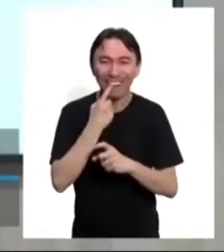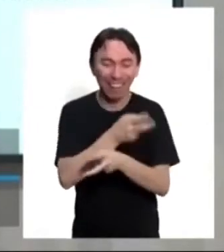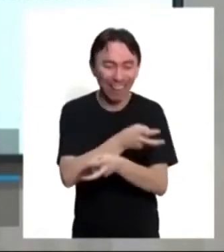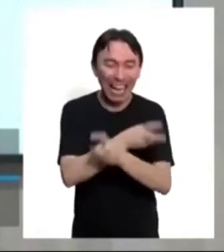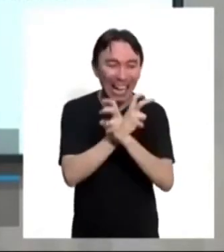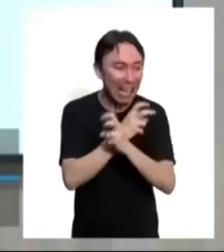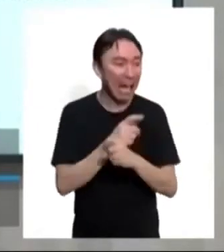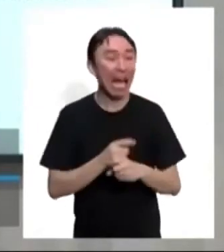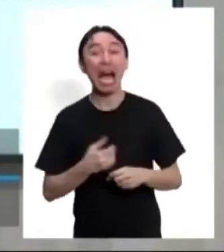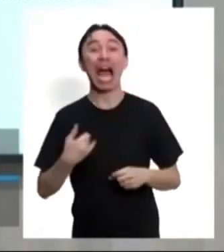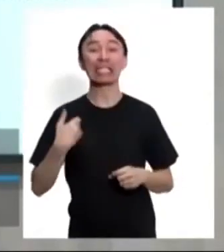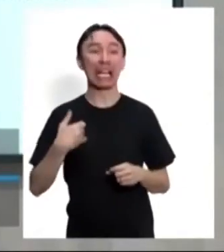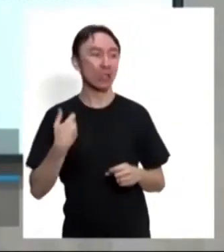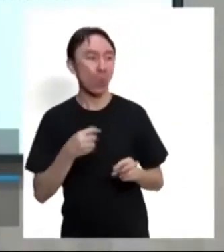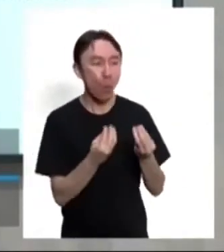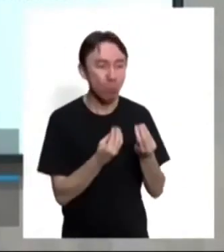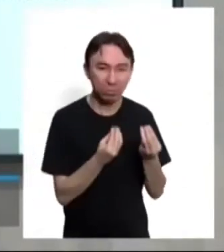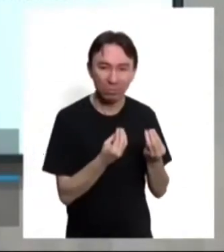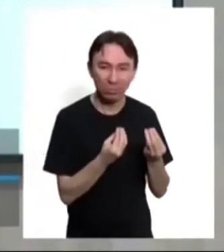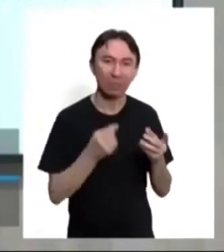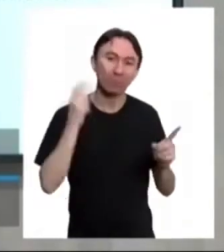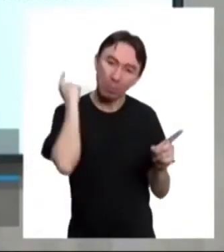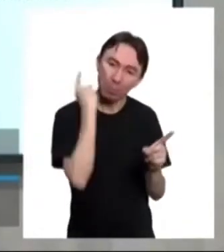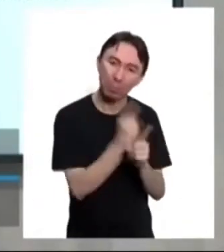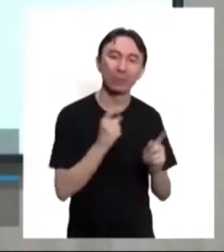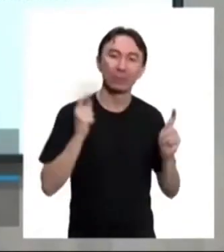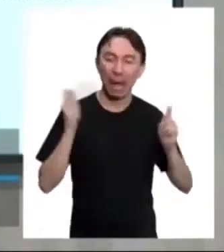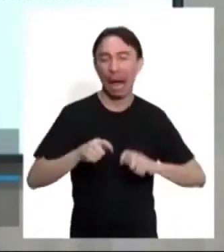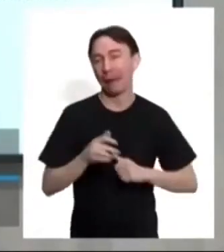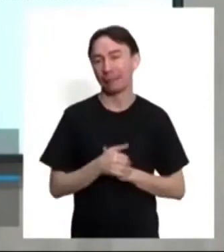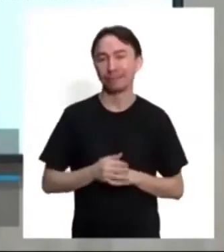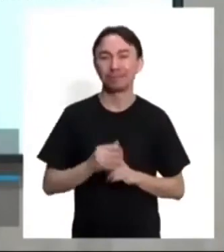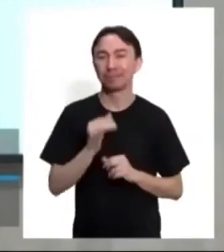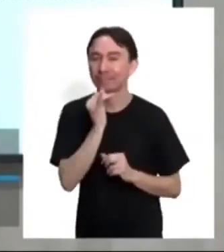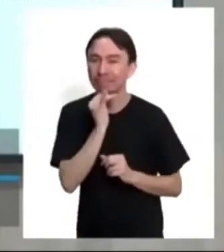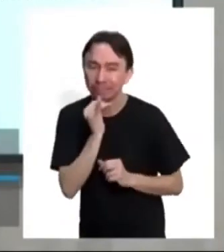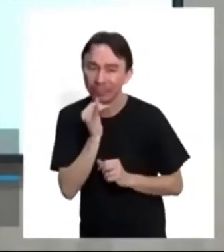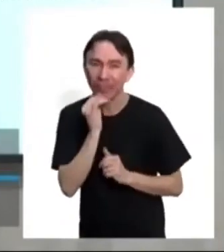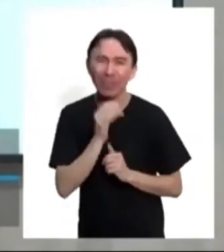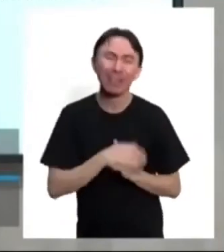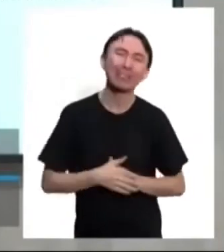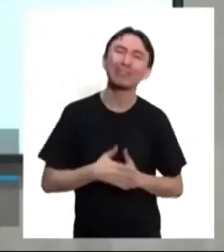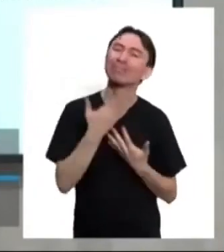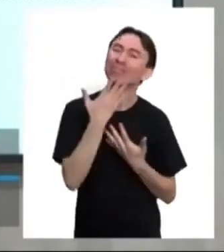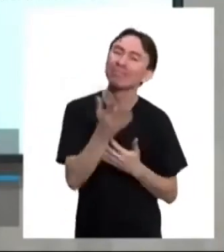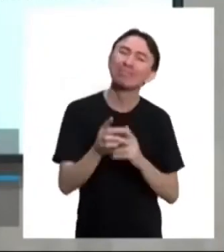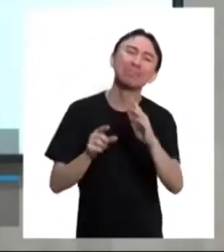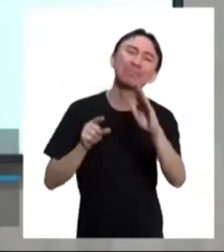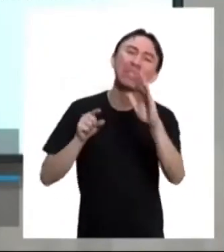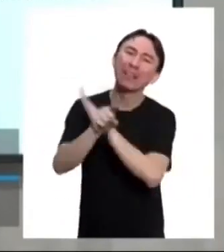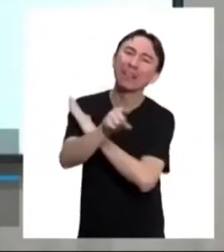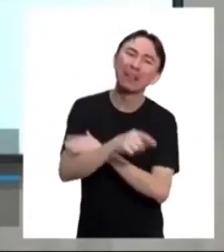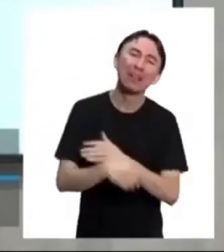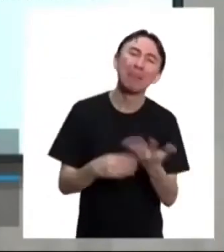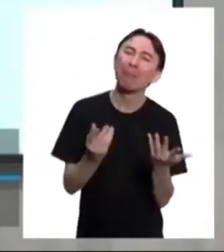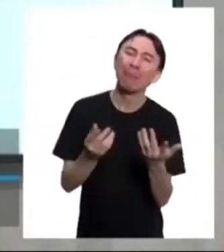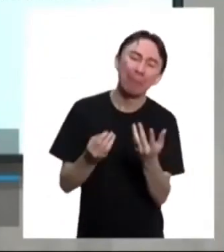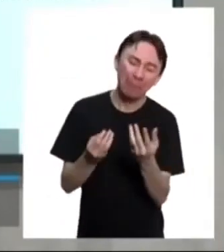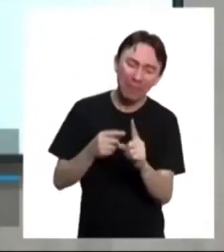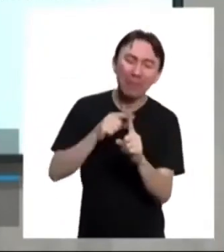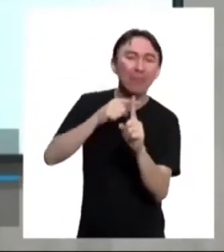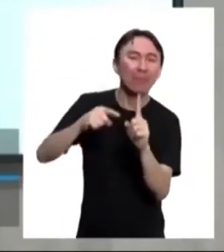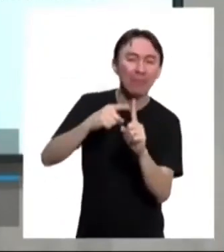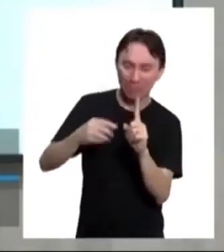pelo carbono 14. Então, quando perguntarem para vocês, puxa, para que serve meia-vida?